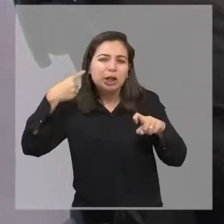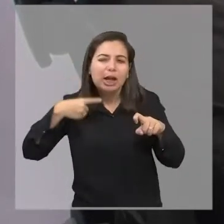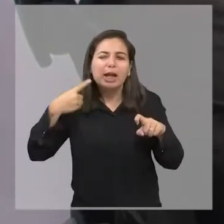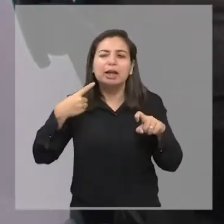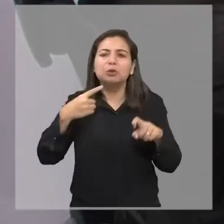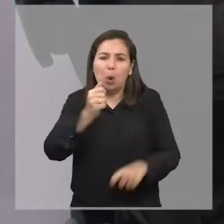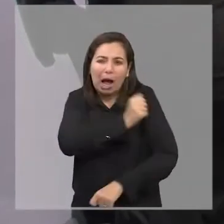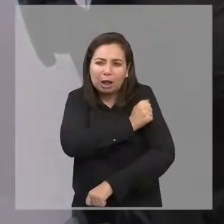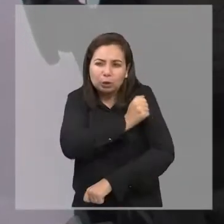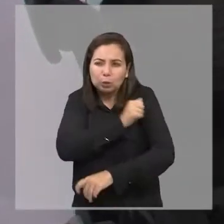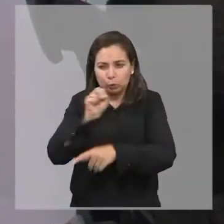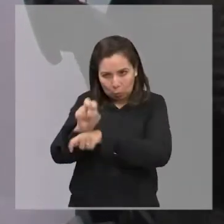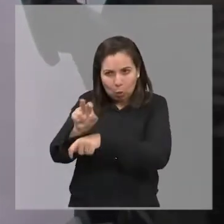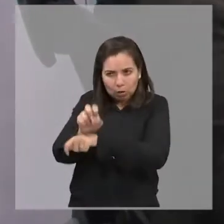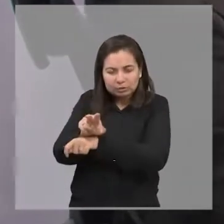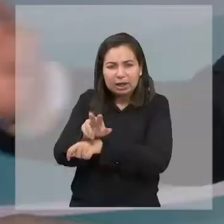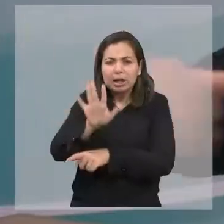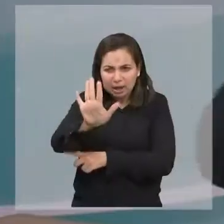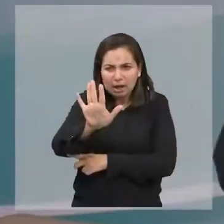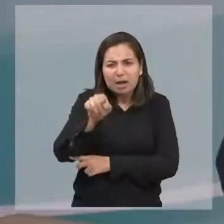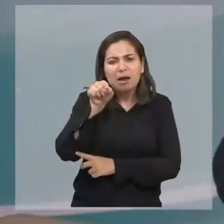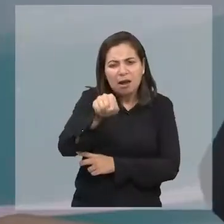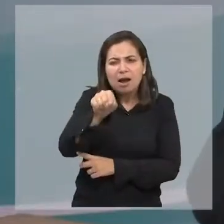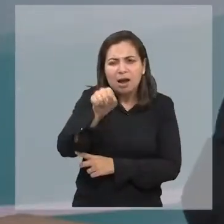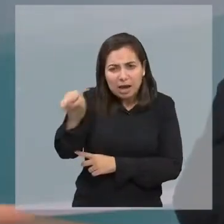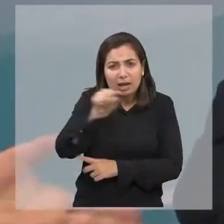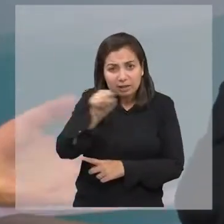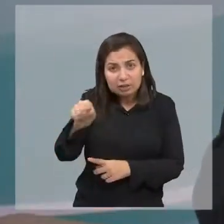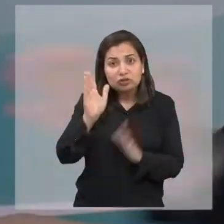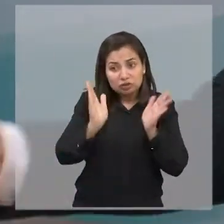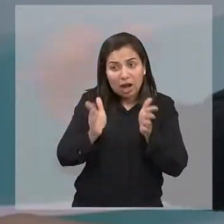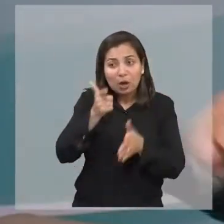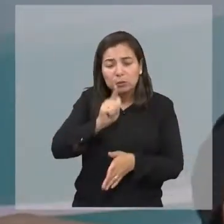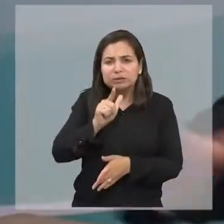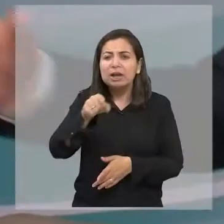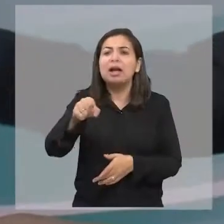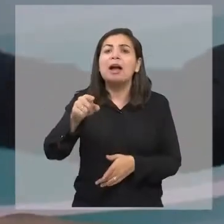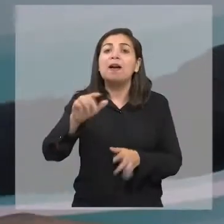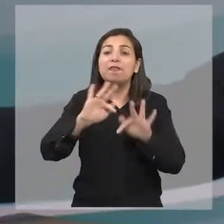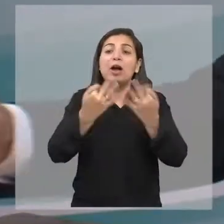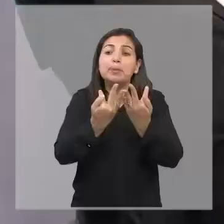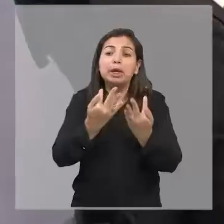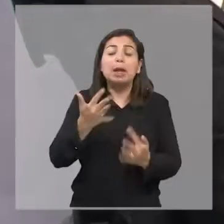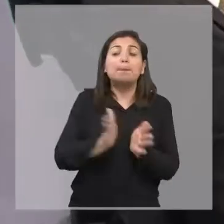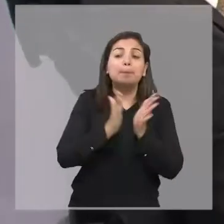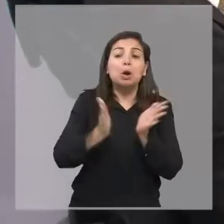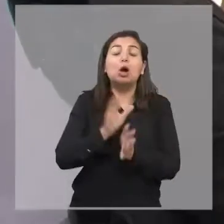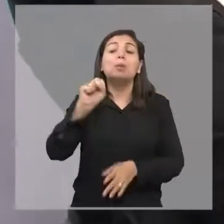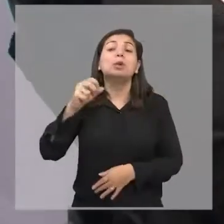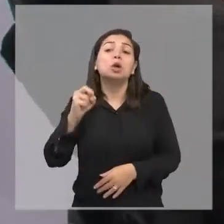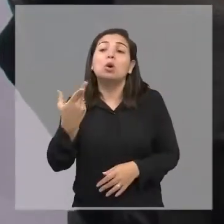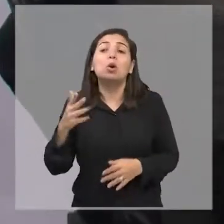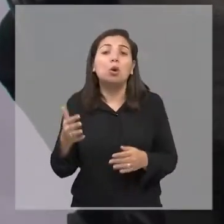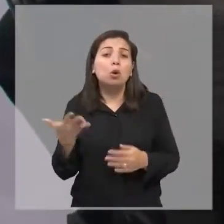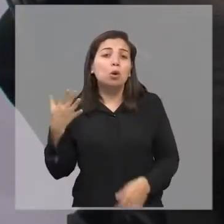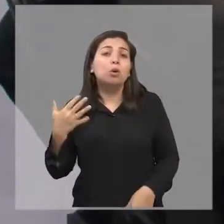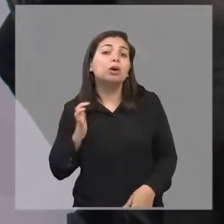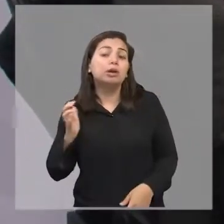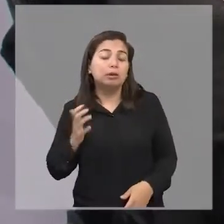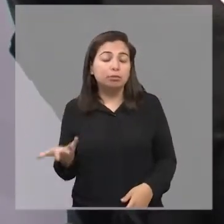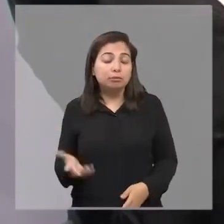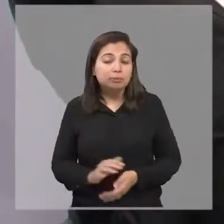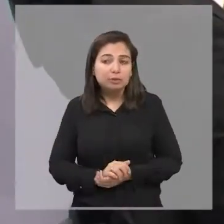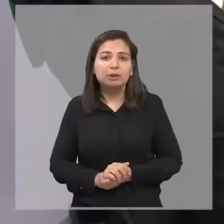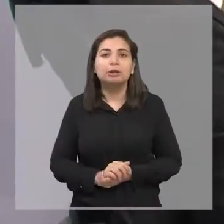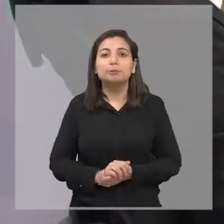ele não pode pagar? Por que a universidade não defende? Porque você tem que mudar a Constituição. Mude a Constituição. Faça seu grupo, se candidate, mude a Constituição. Veja